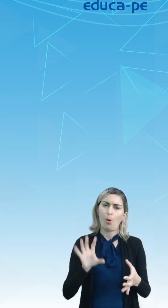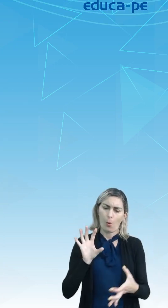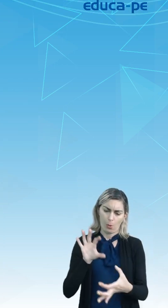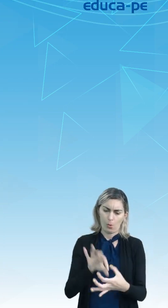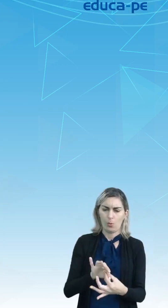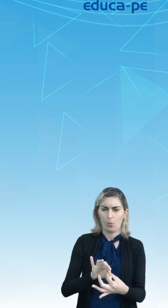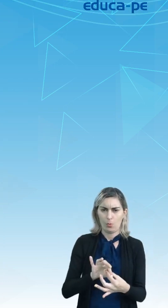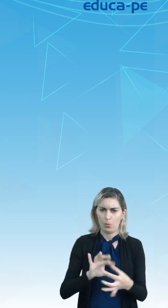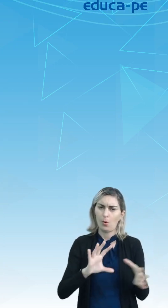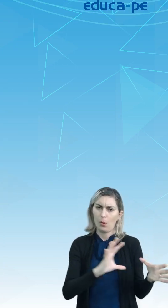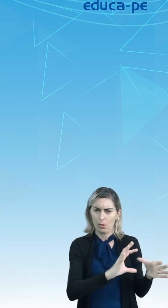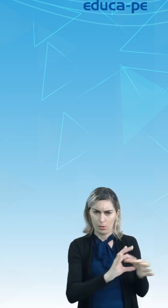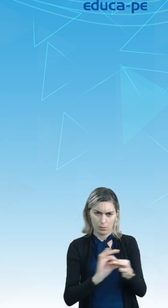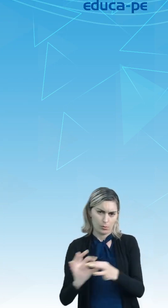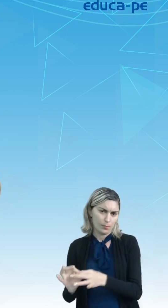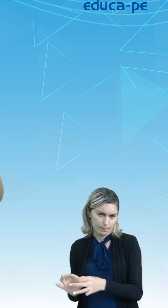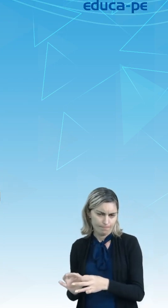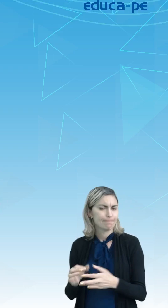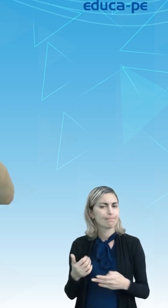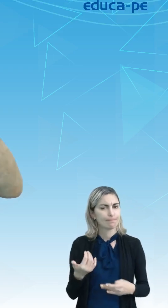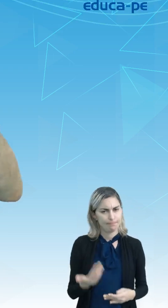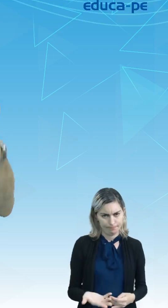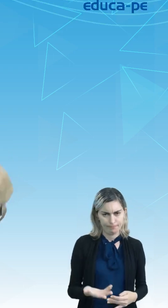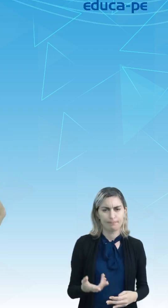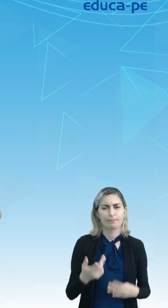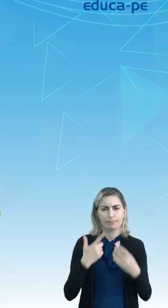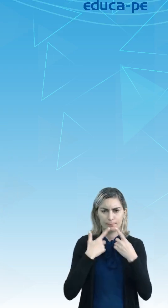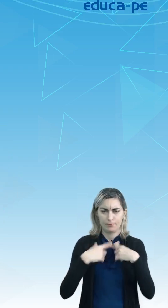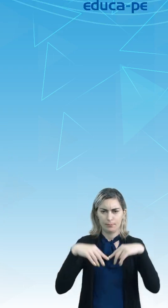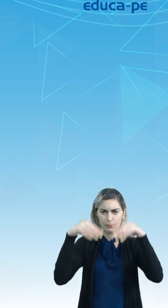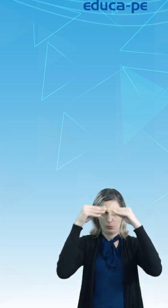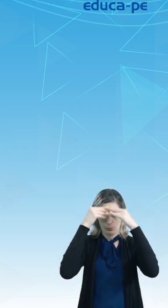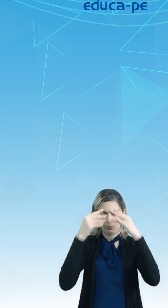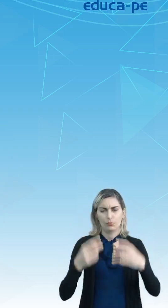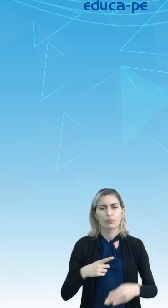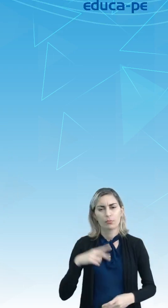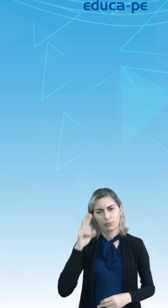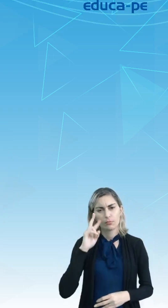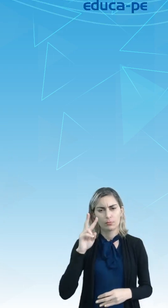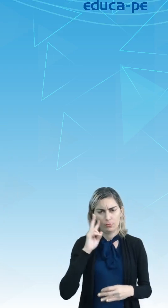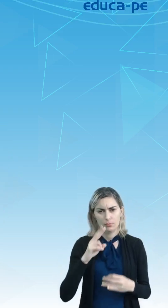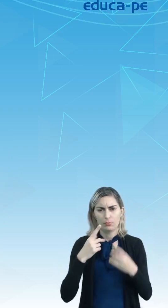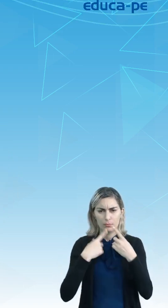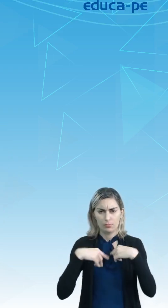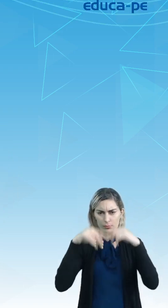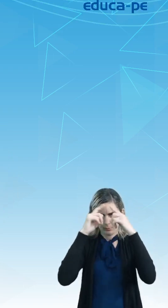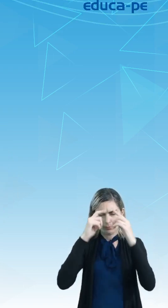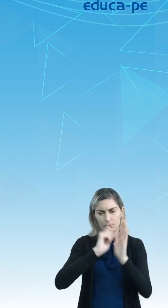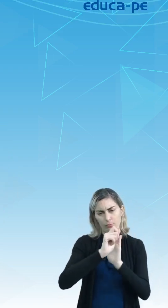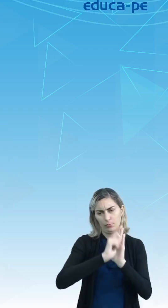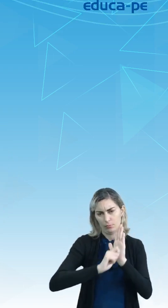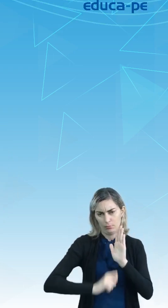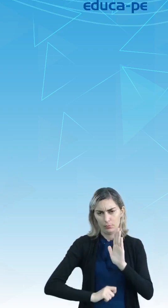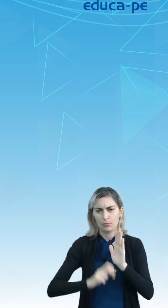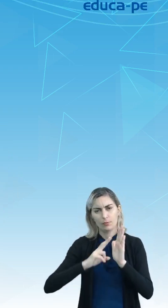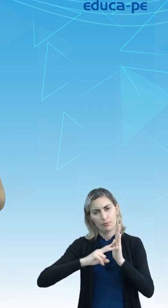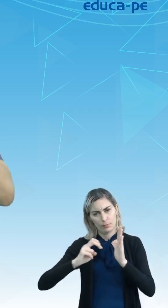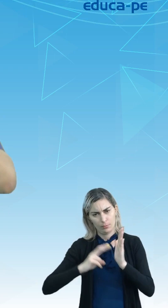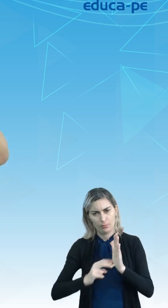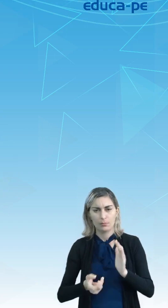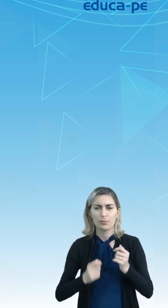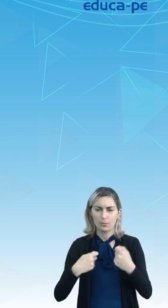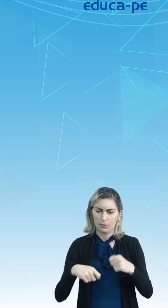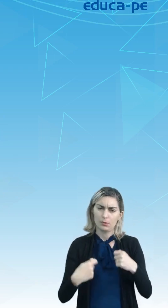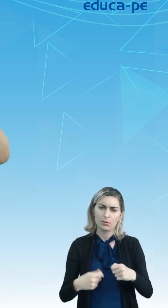coesão e coerência. Tem que ter a linguagem e lembrar que a linguagem escrita, verbal, ela